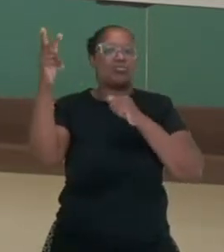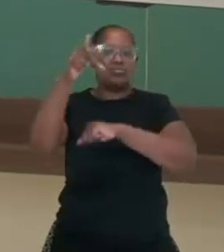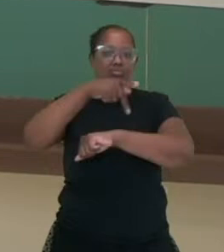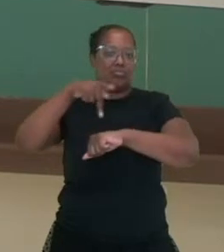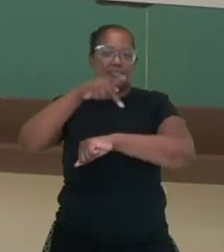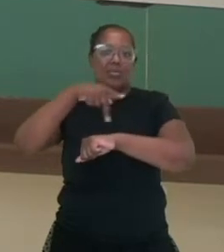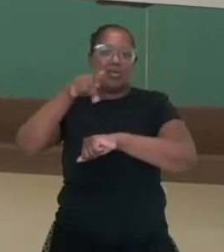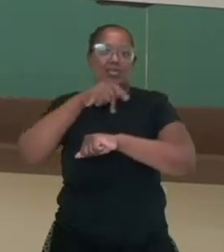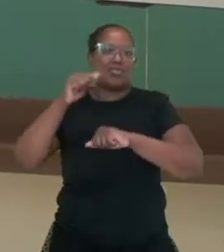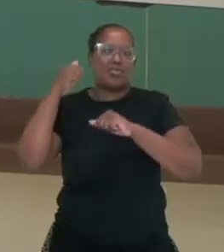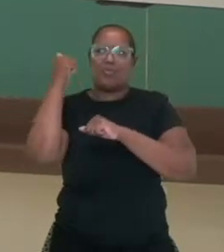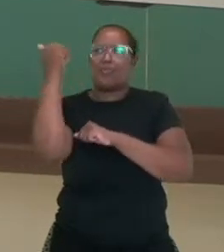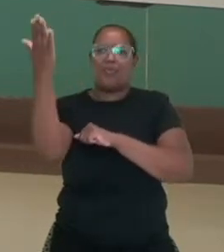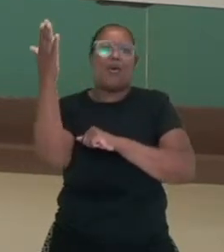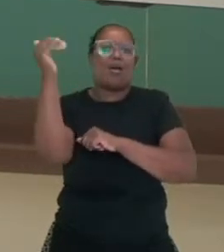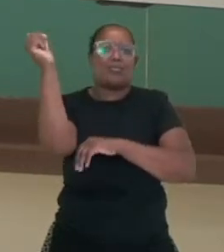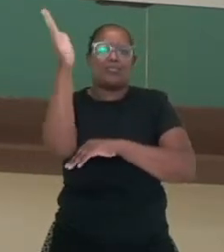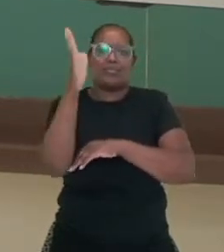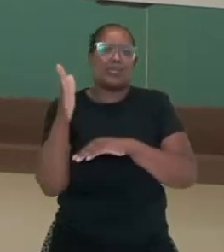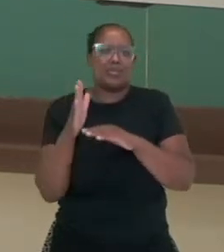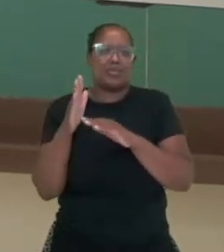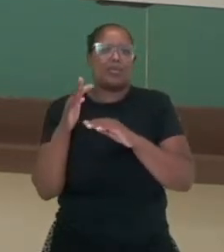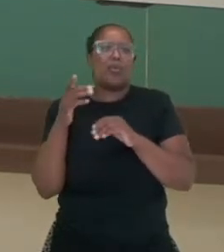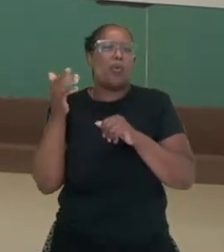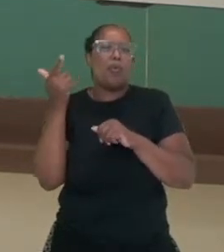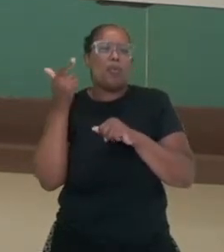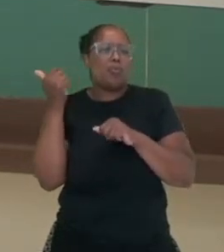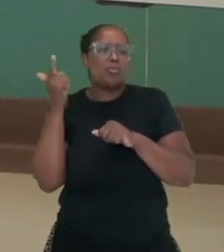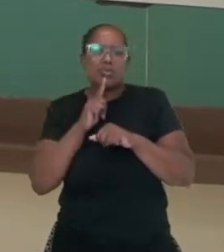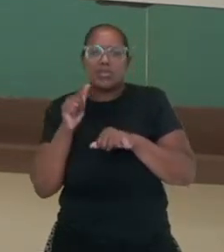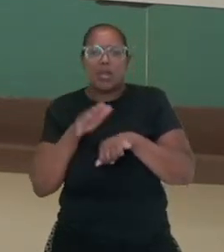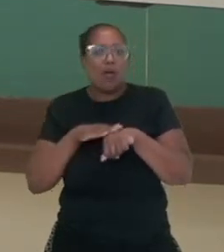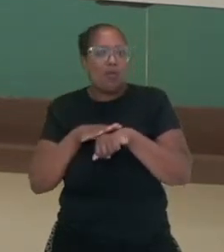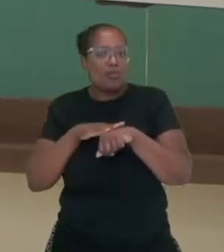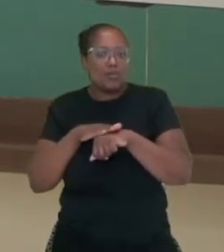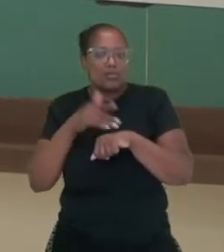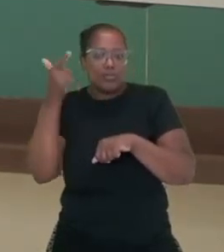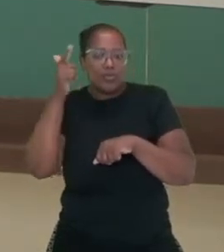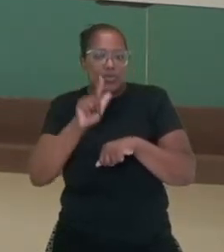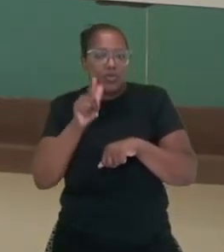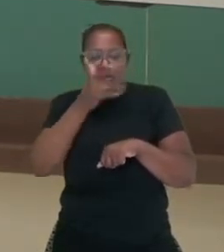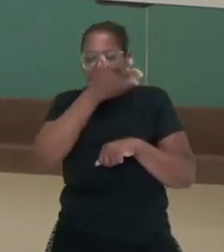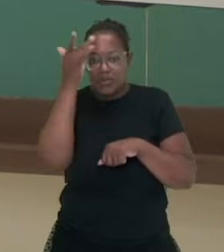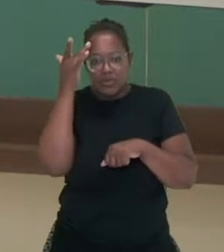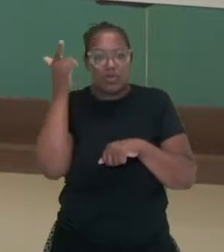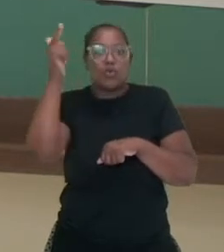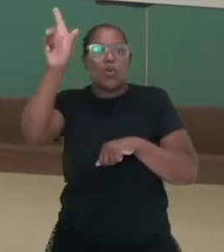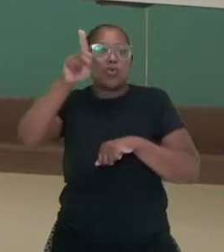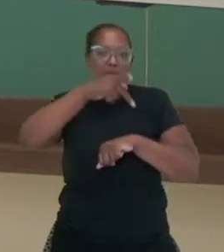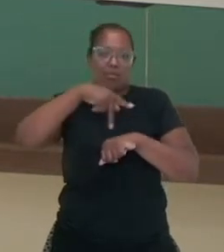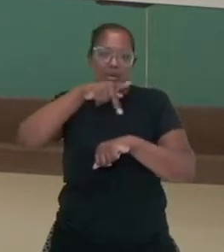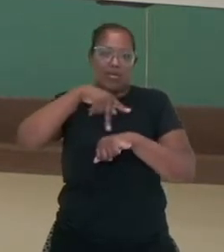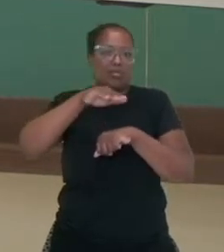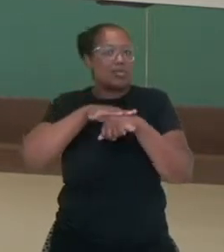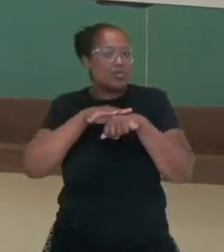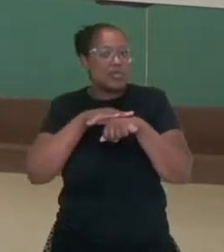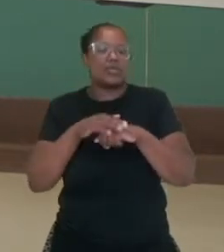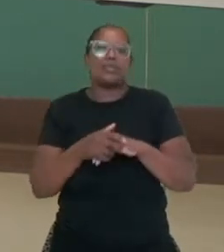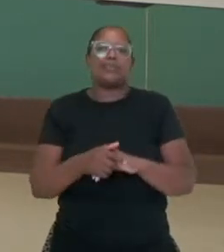mesmo ligar e conversar com uma pessoa que estava fora, num outro país, por exemplo,